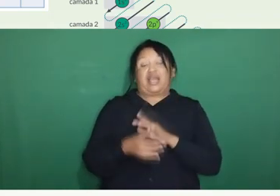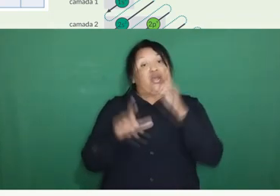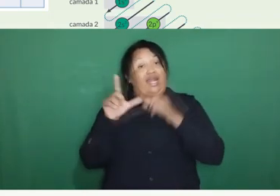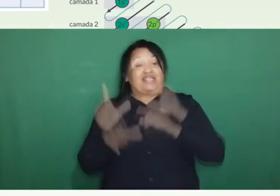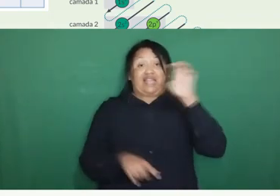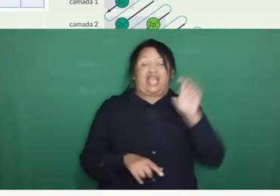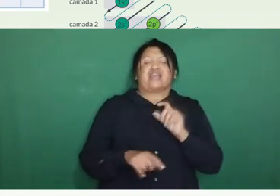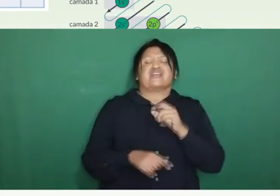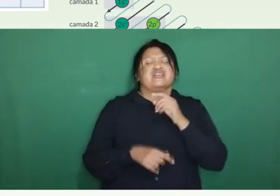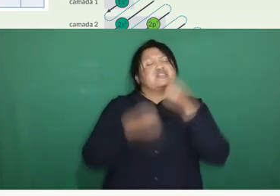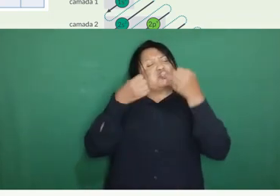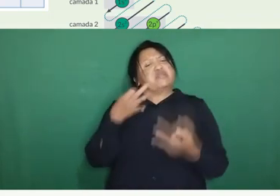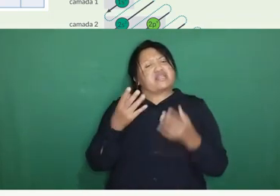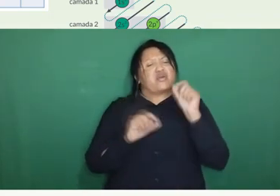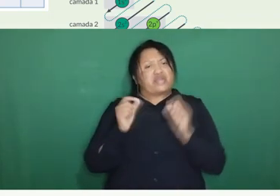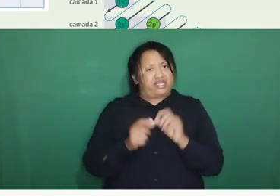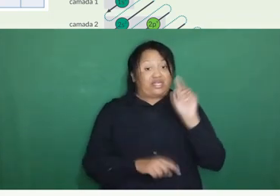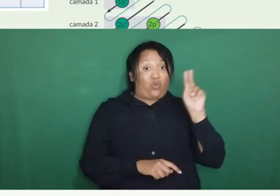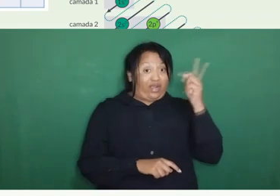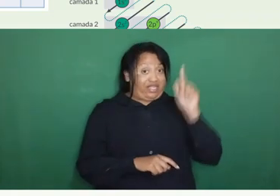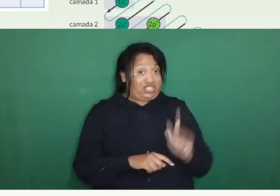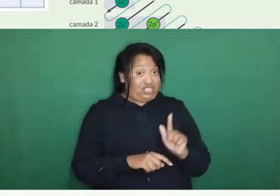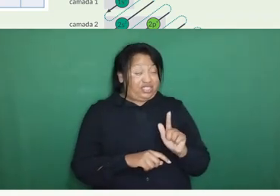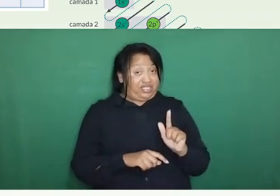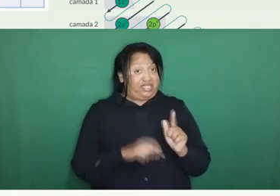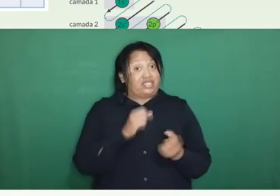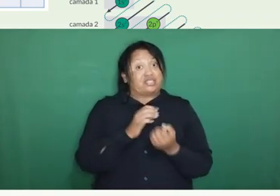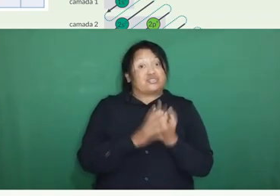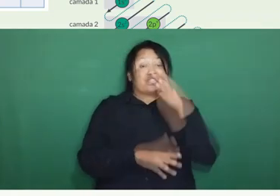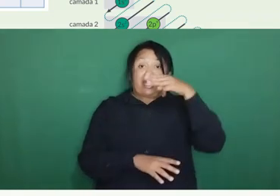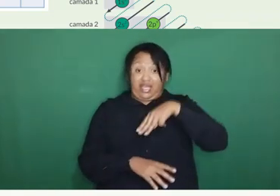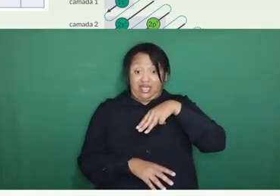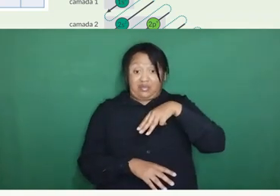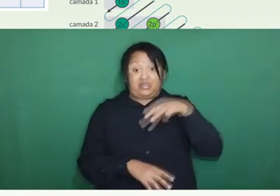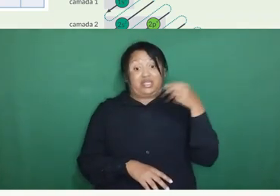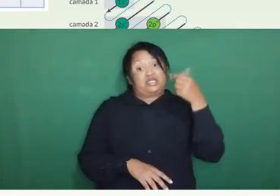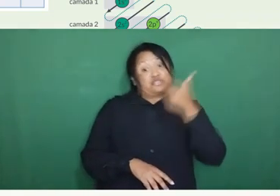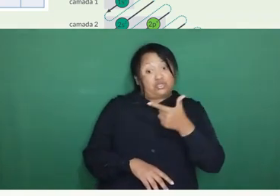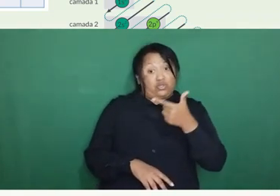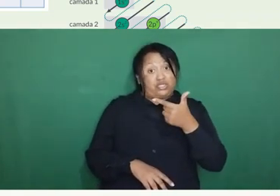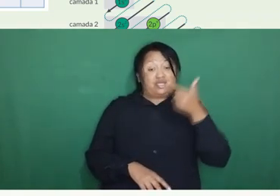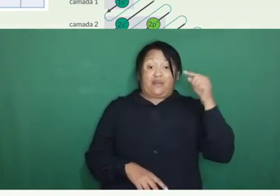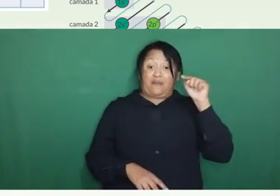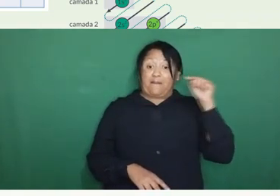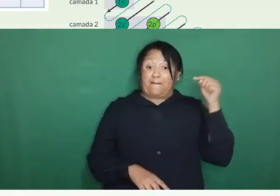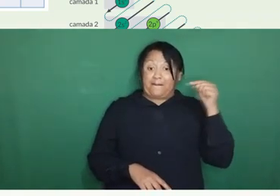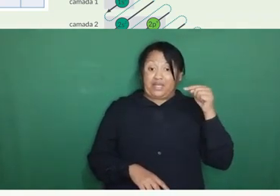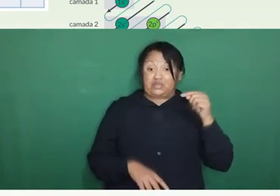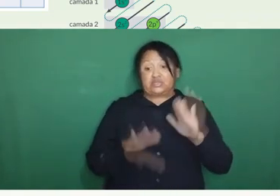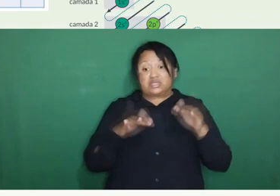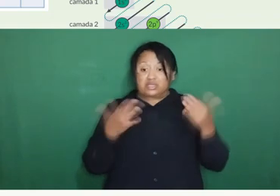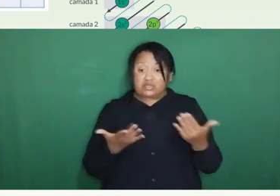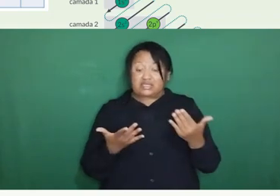a letra e diz o seguinte que o mercúrio forma e um do tipo M dois menos esse